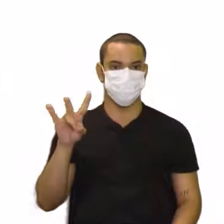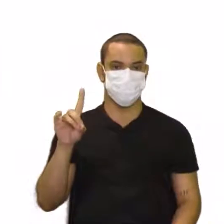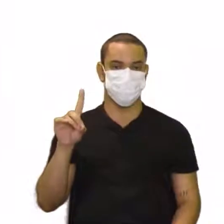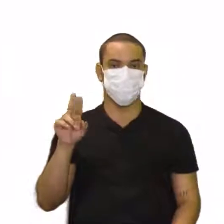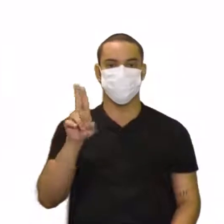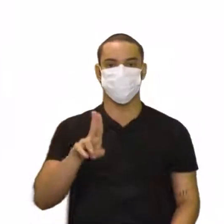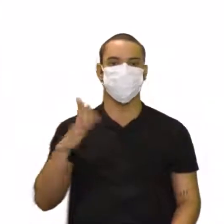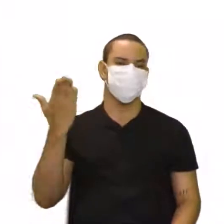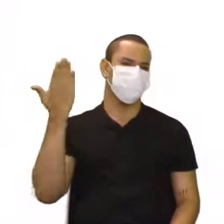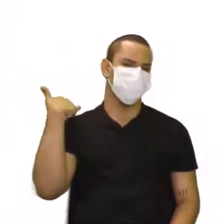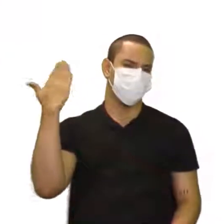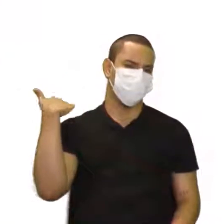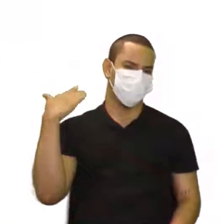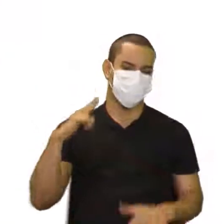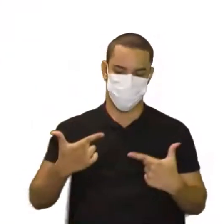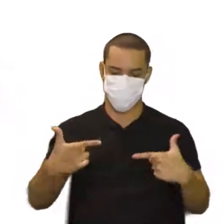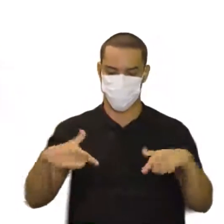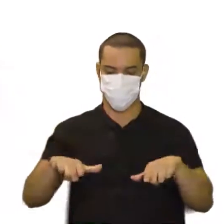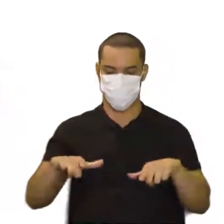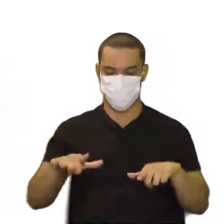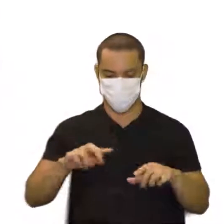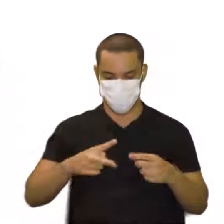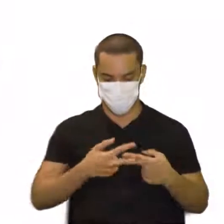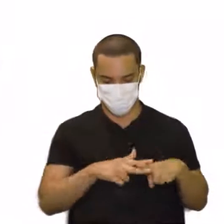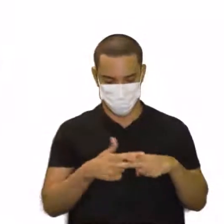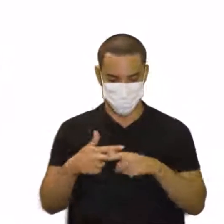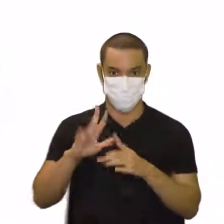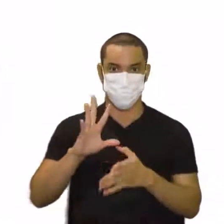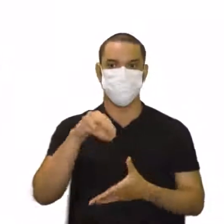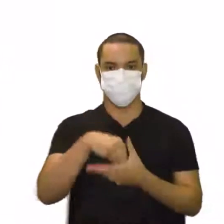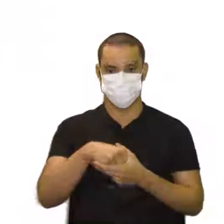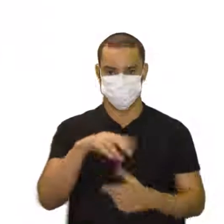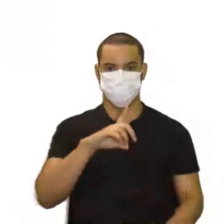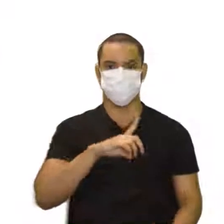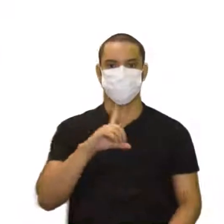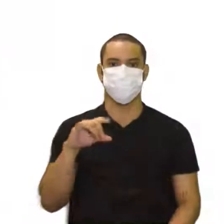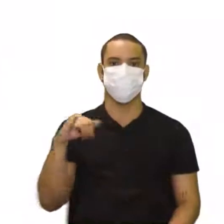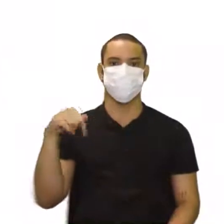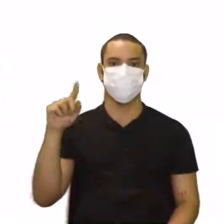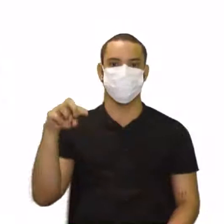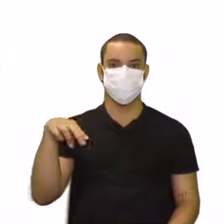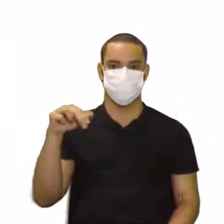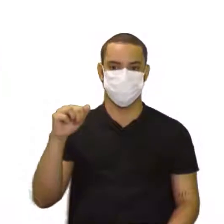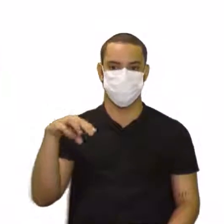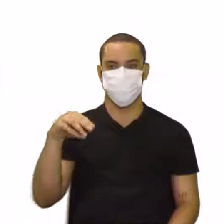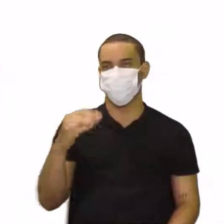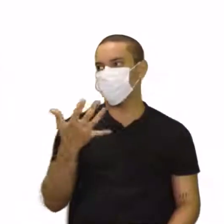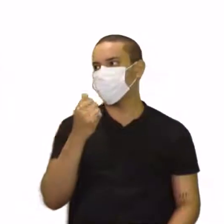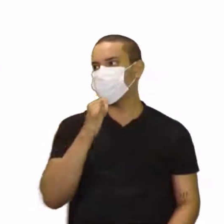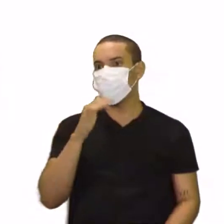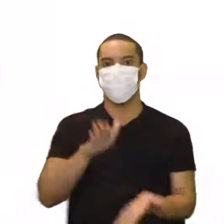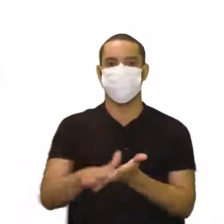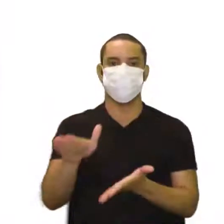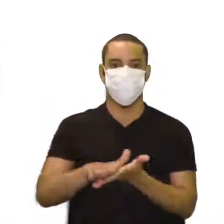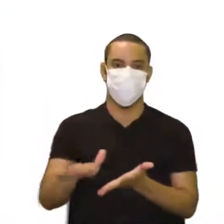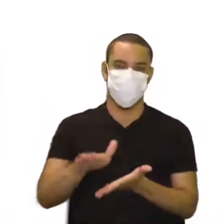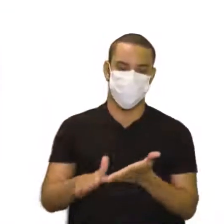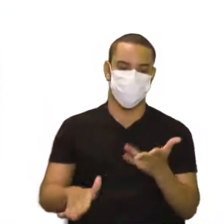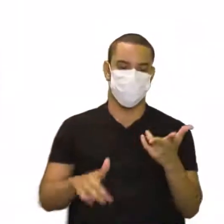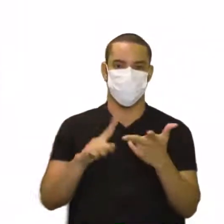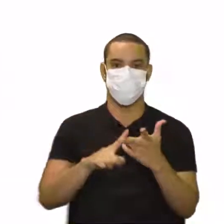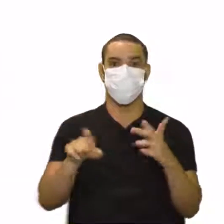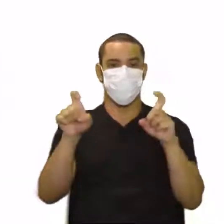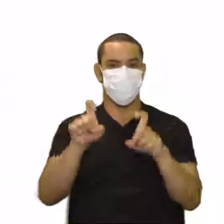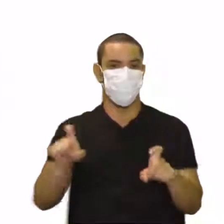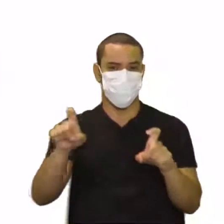aparelho de DVD em casa, se você for desmontar, tem dínamo ali dentro, ok? Impressora, alguns